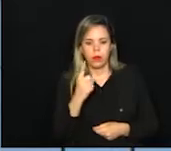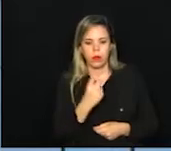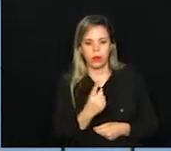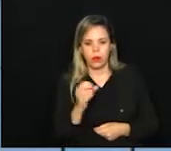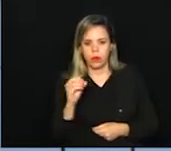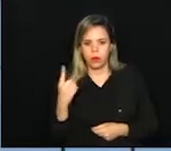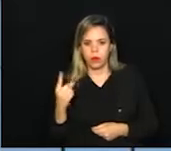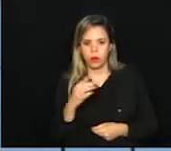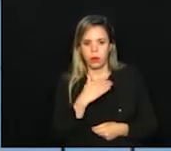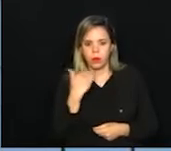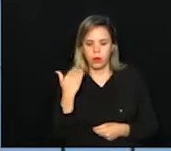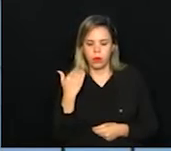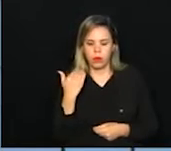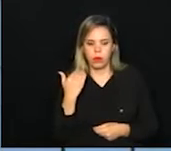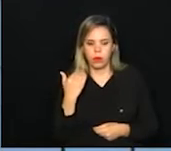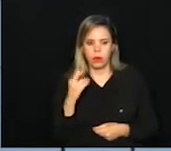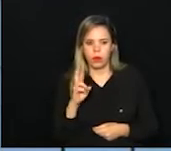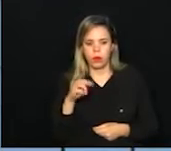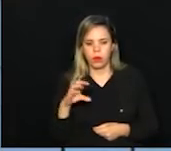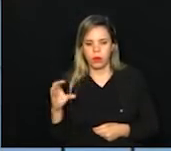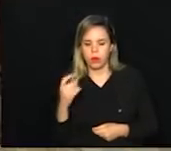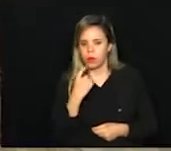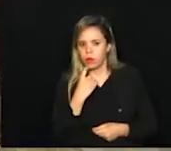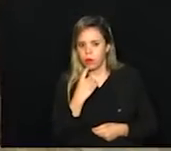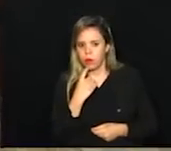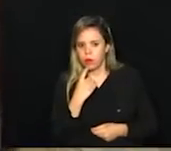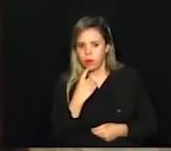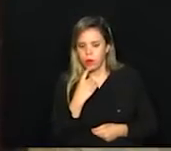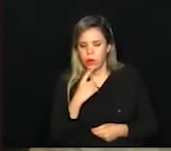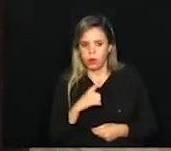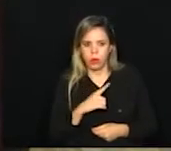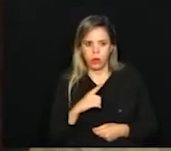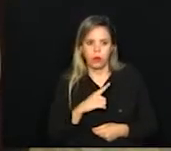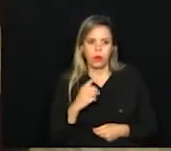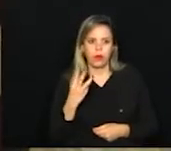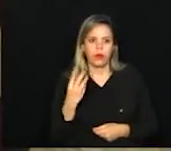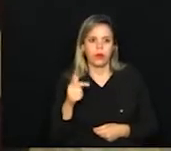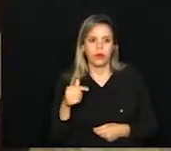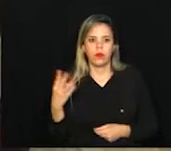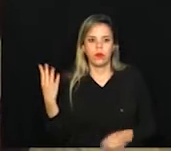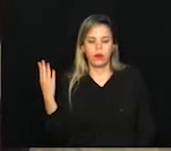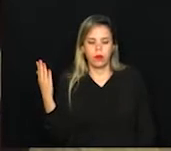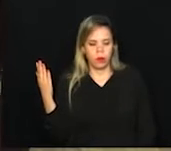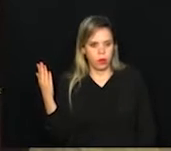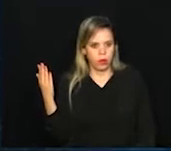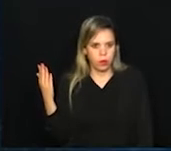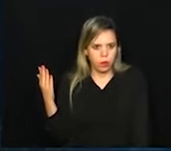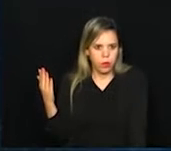138.101 óbitos. Na região metropolitana de Campinas, nós temos